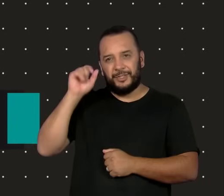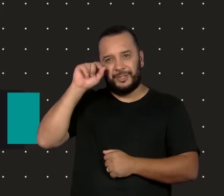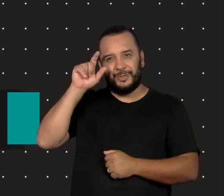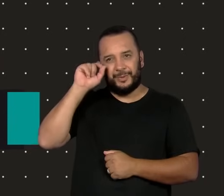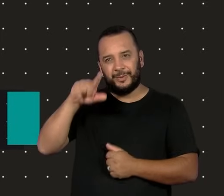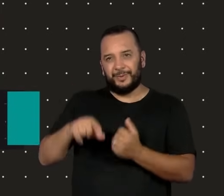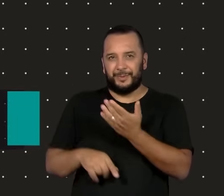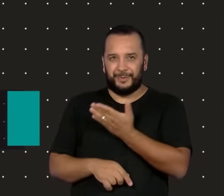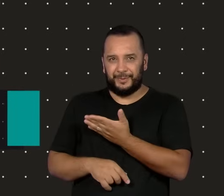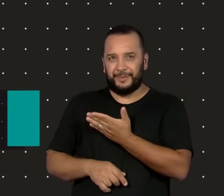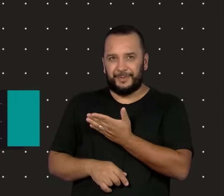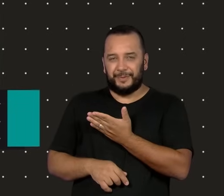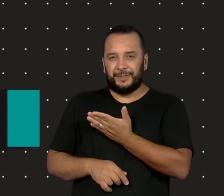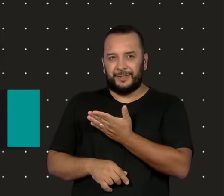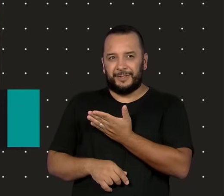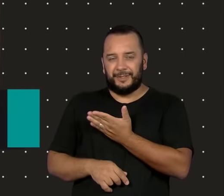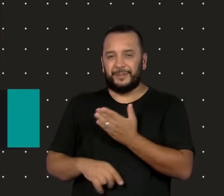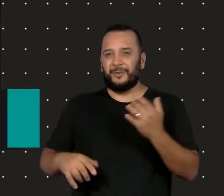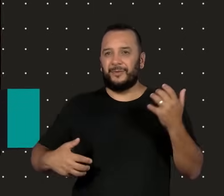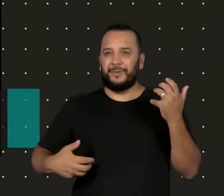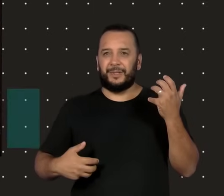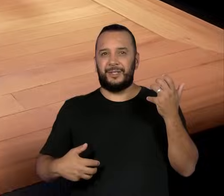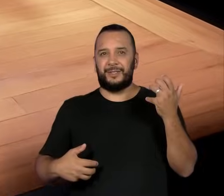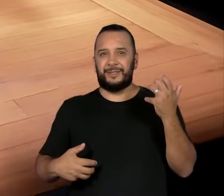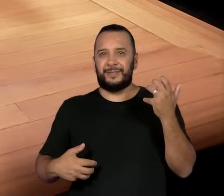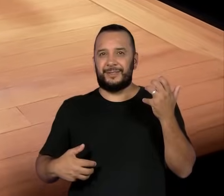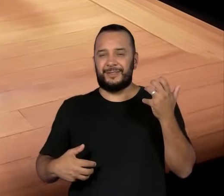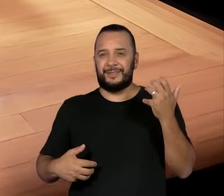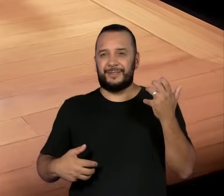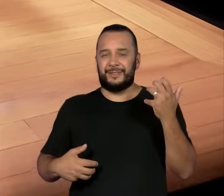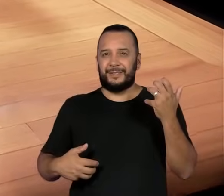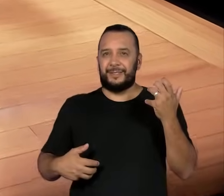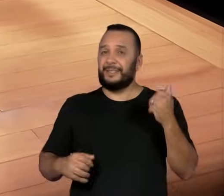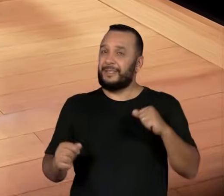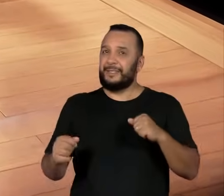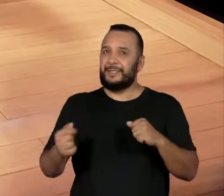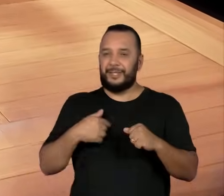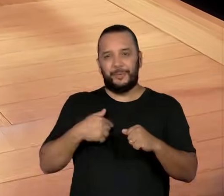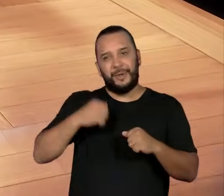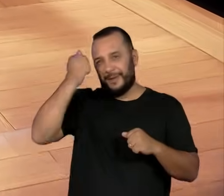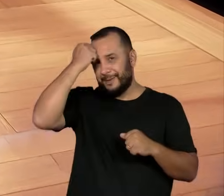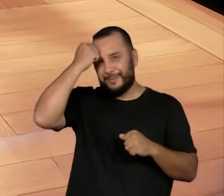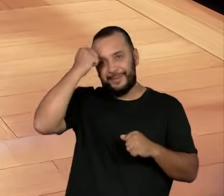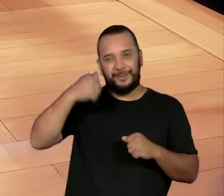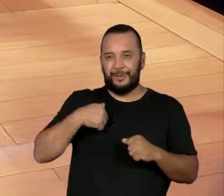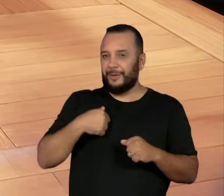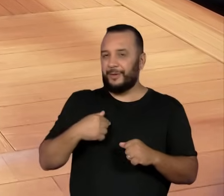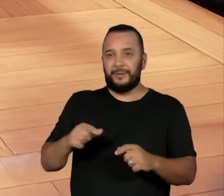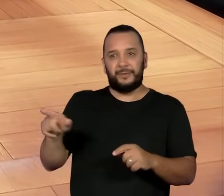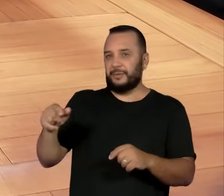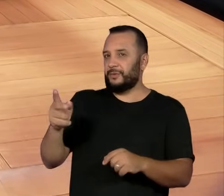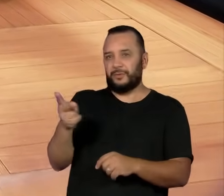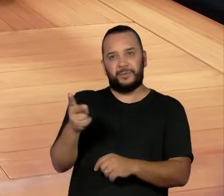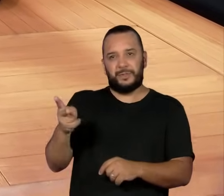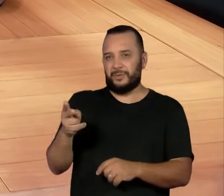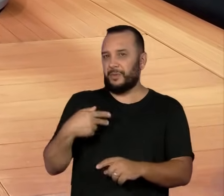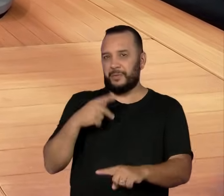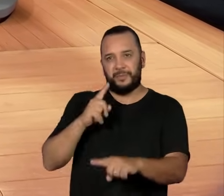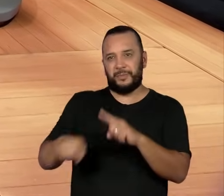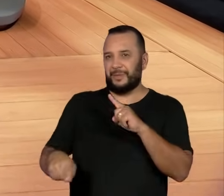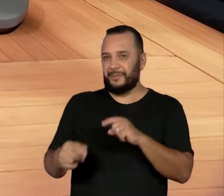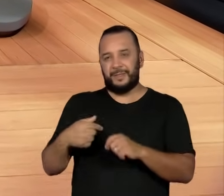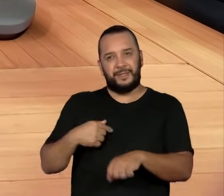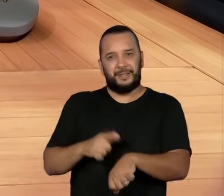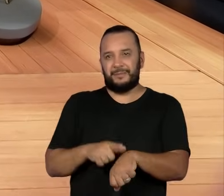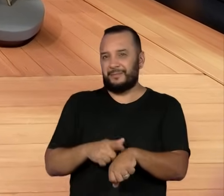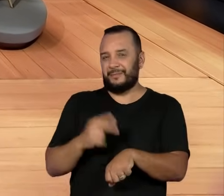da Rua Maranhão, com violão. E foi uma das coisas que eu mais me arrependo, de dizer para ele, olha, meu amigo, não tem